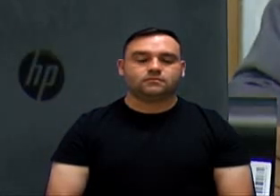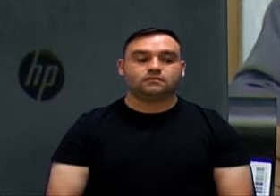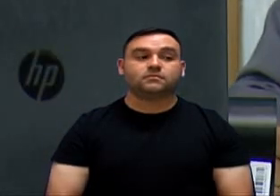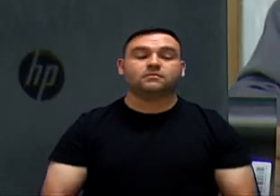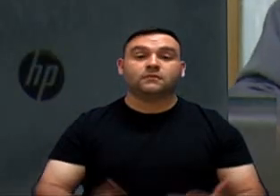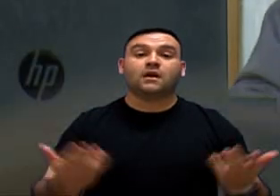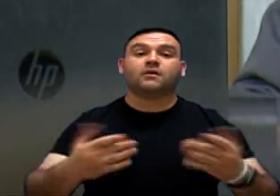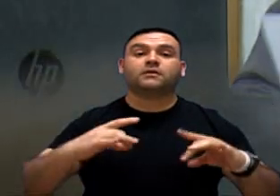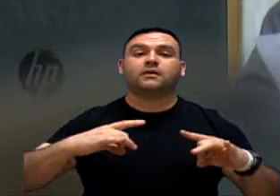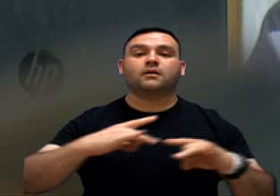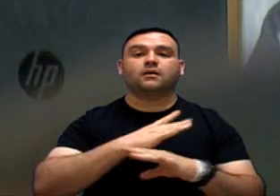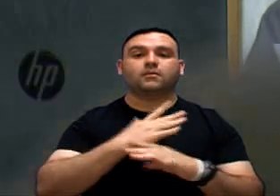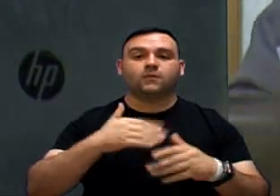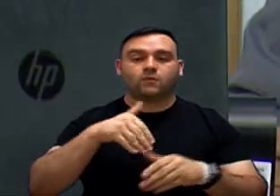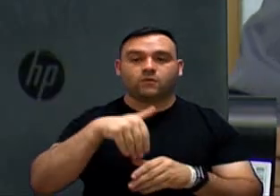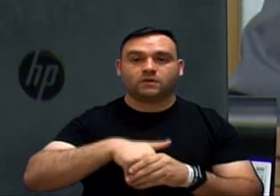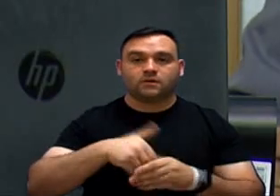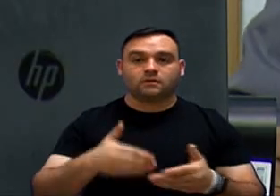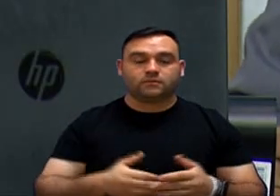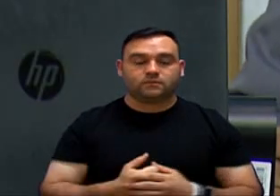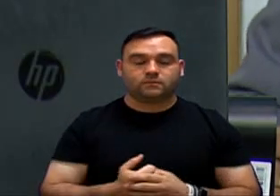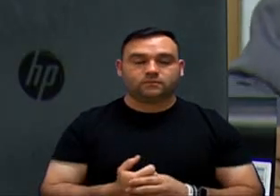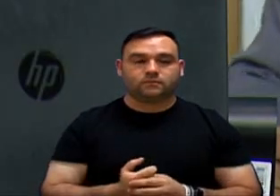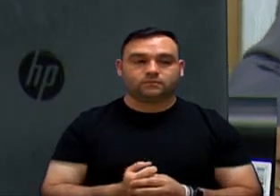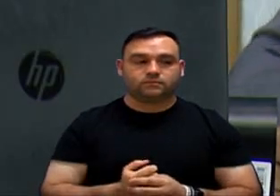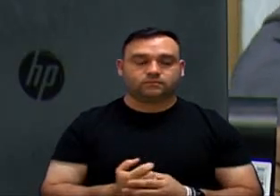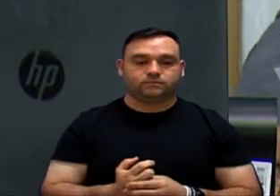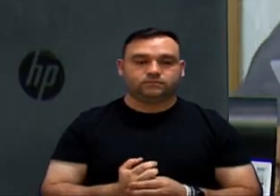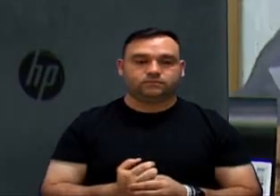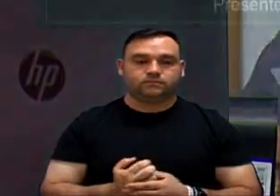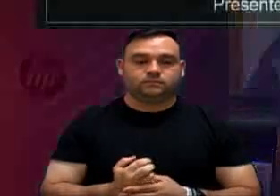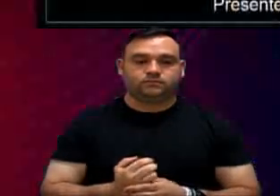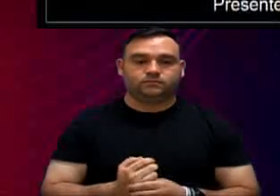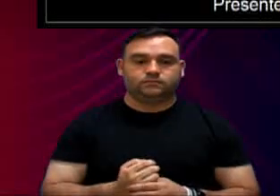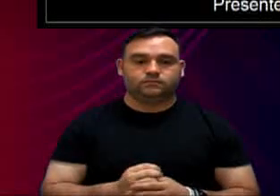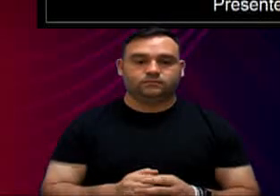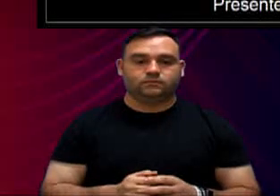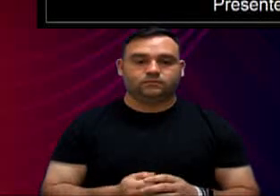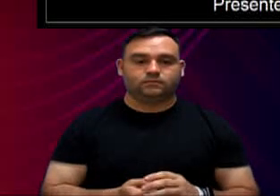É encerrado a votação.